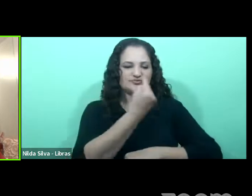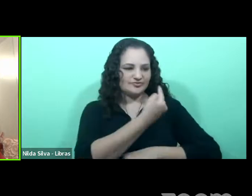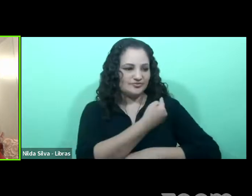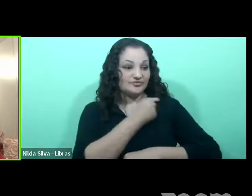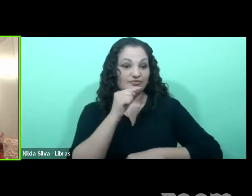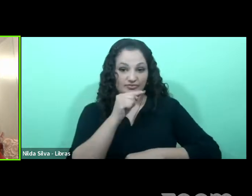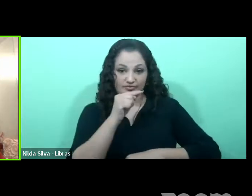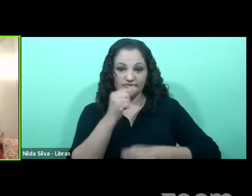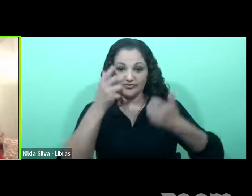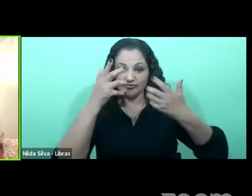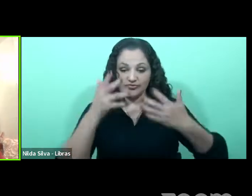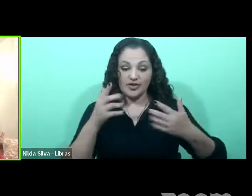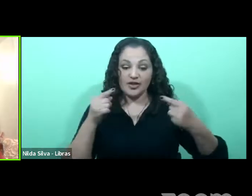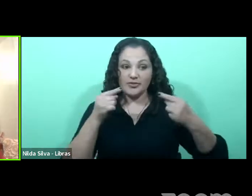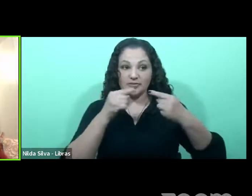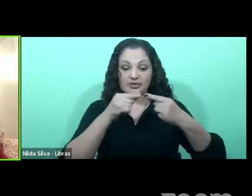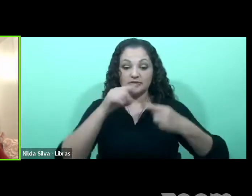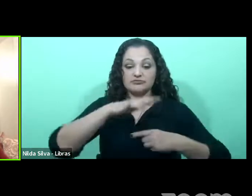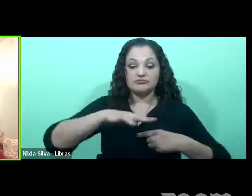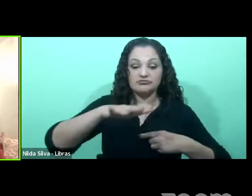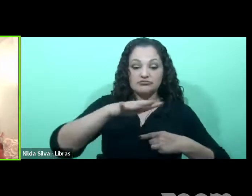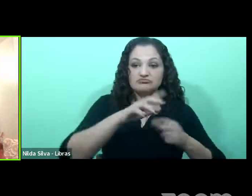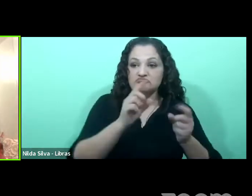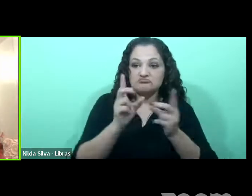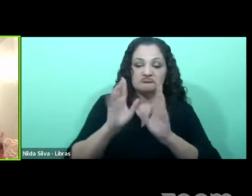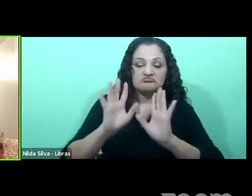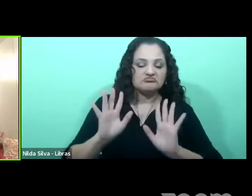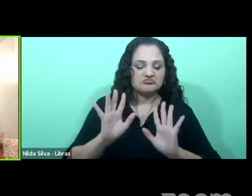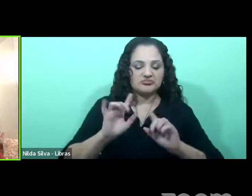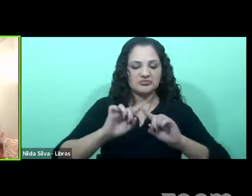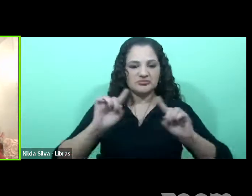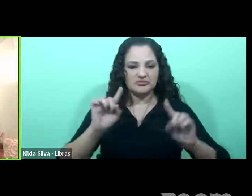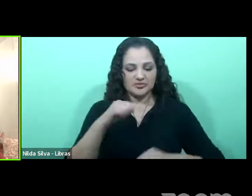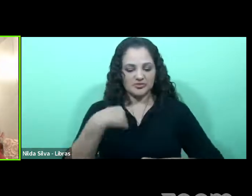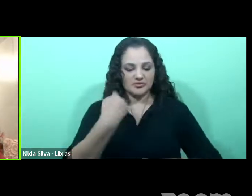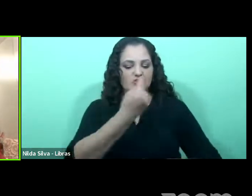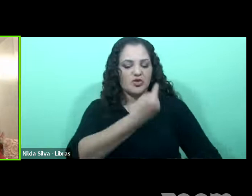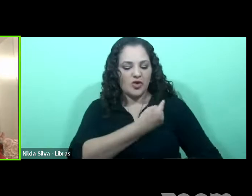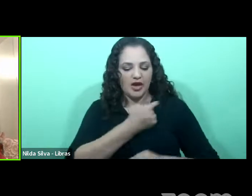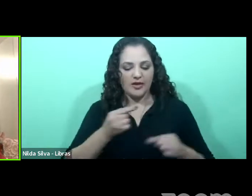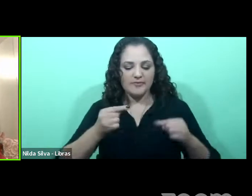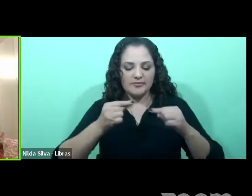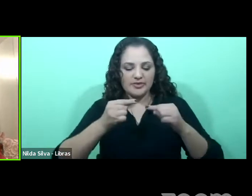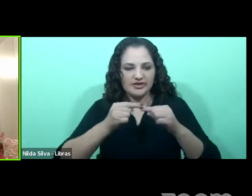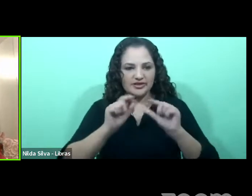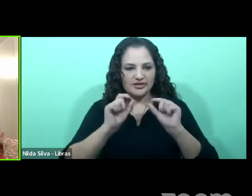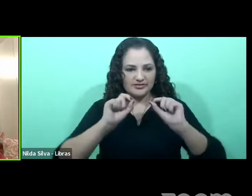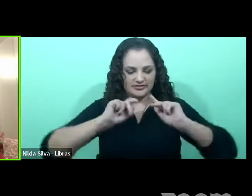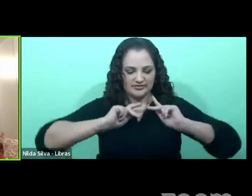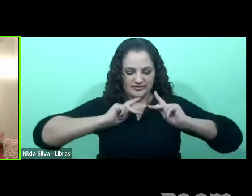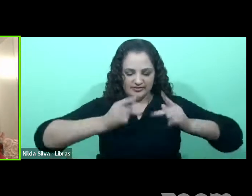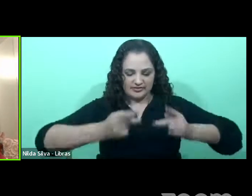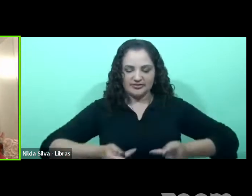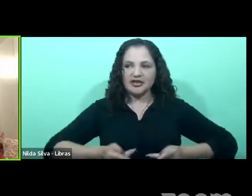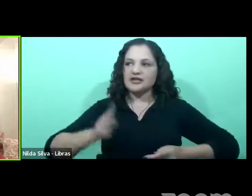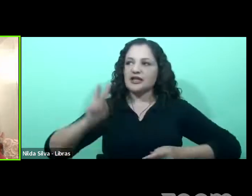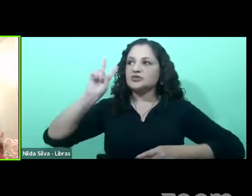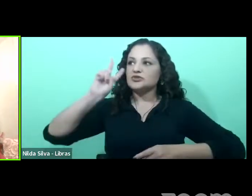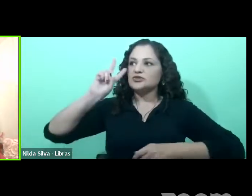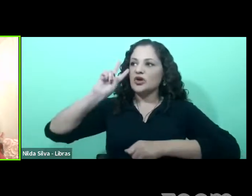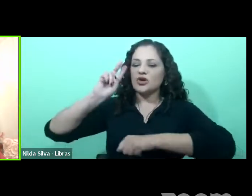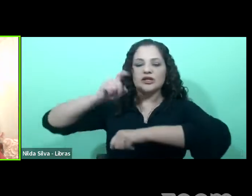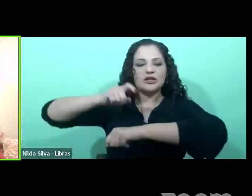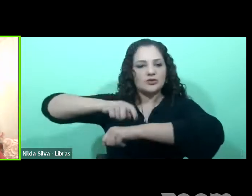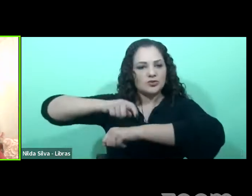tem que saber, enfim, somos seres da história e do tempo, e temos que estar inteiros nisso,